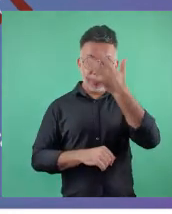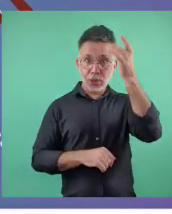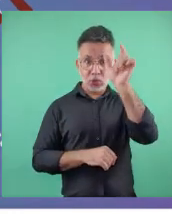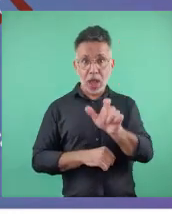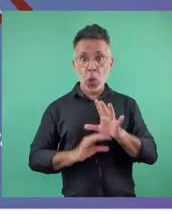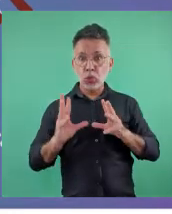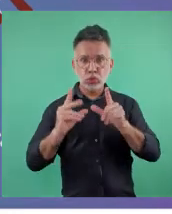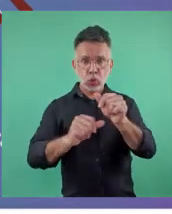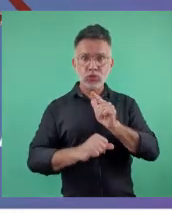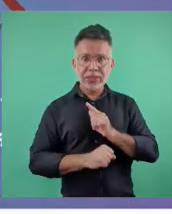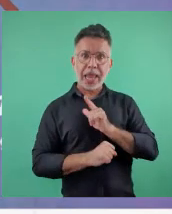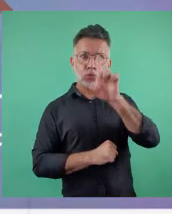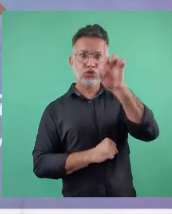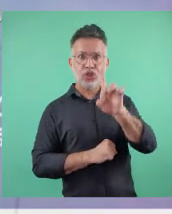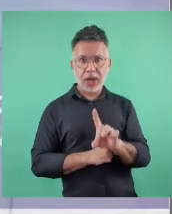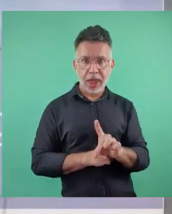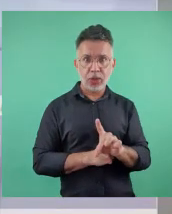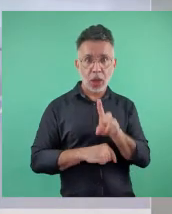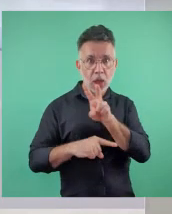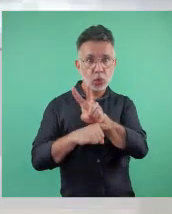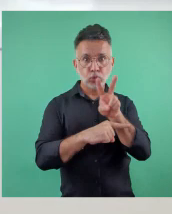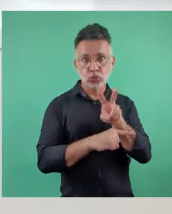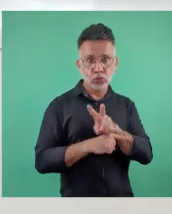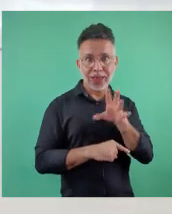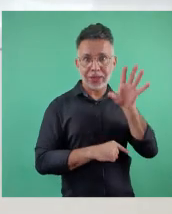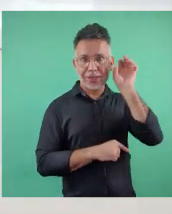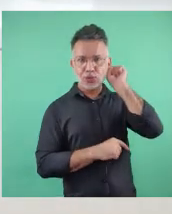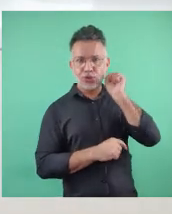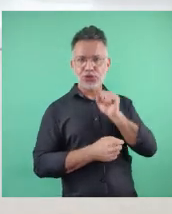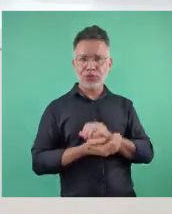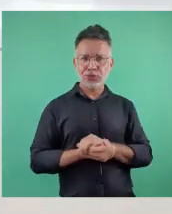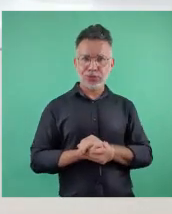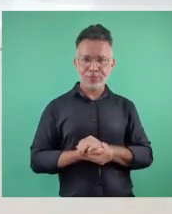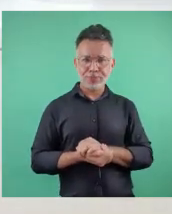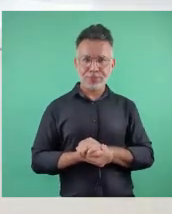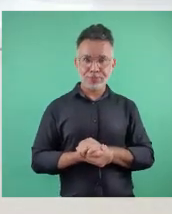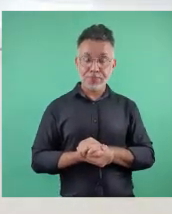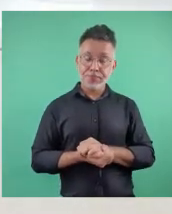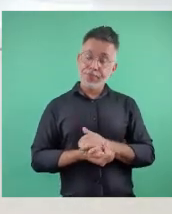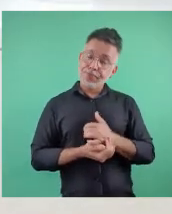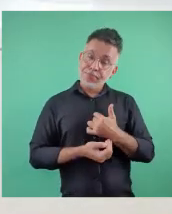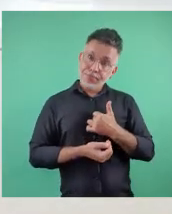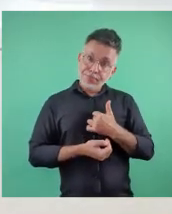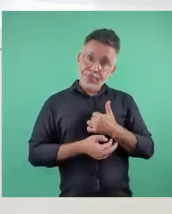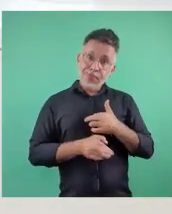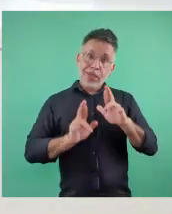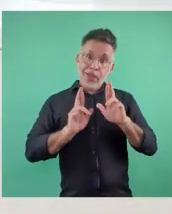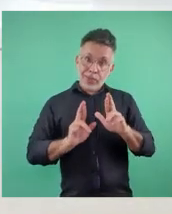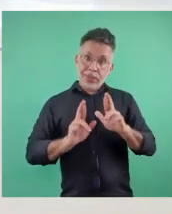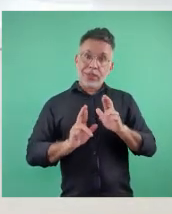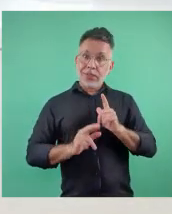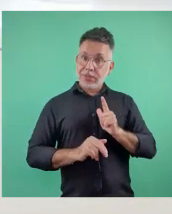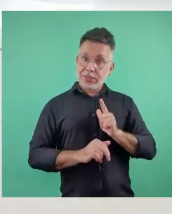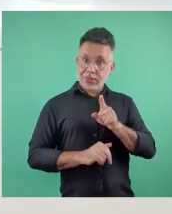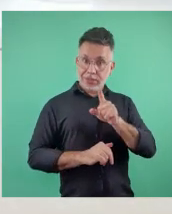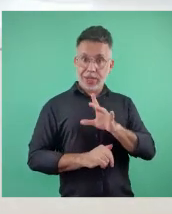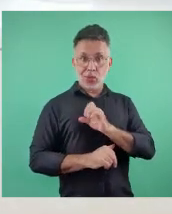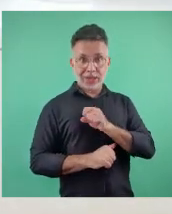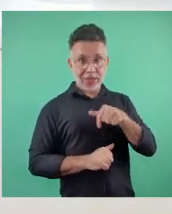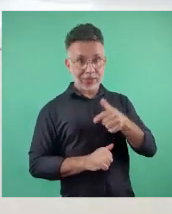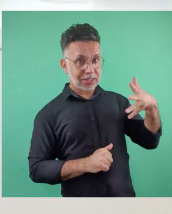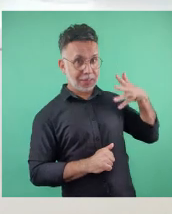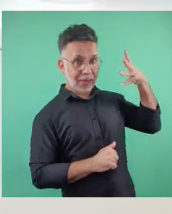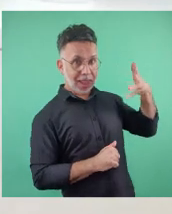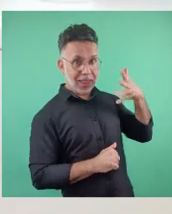têm direito aos cuidados auditivos. Eu realmente espero que vocês tenham gostado dessa palestra, espero